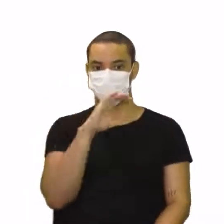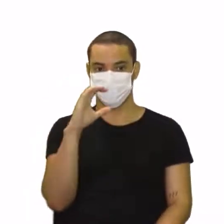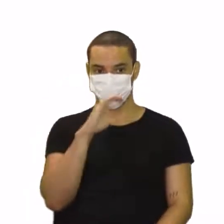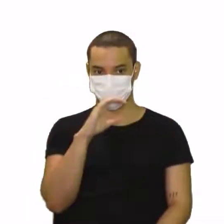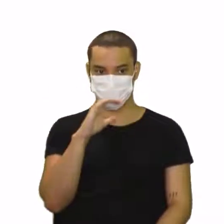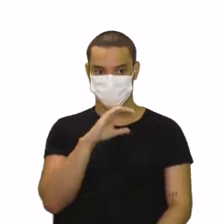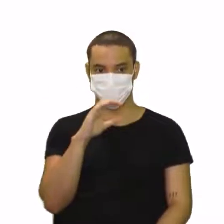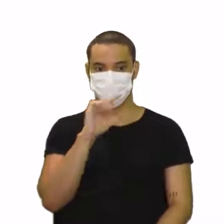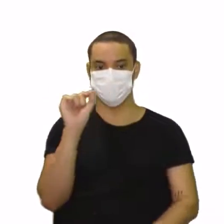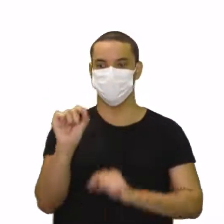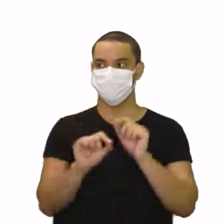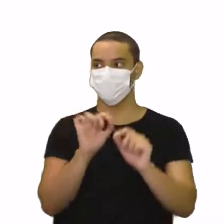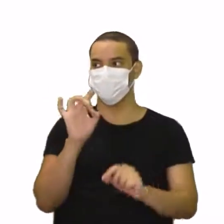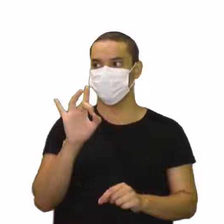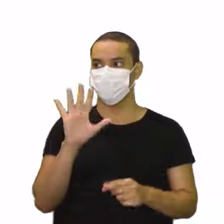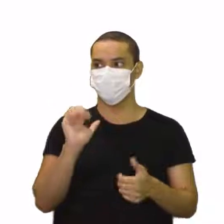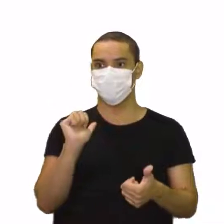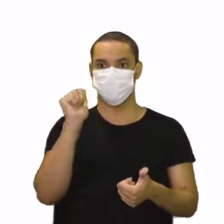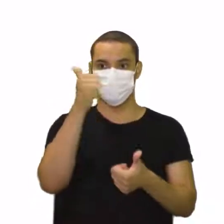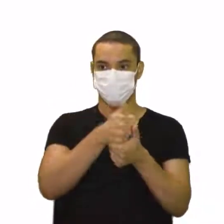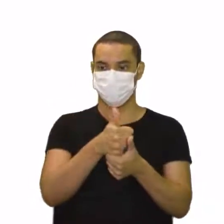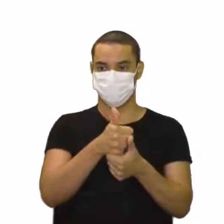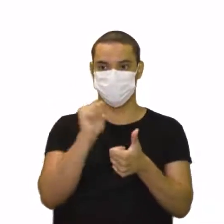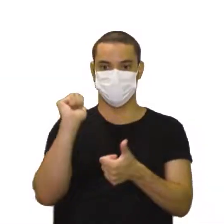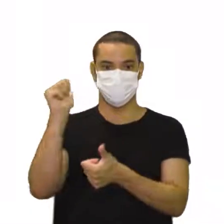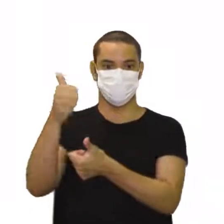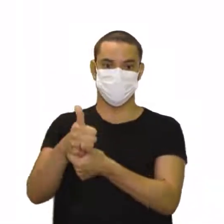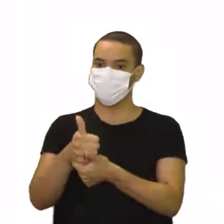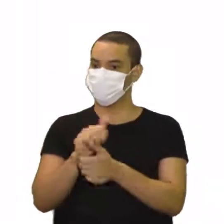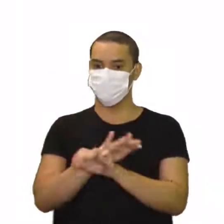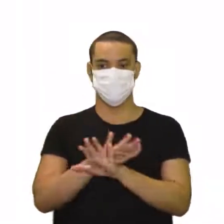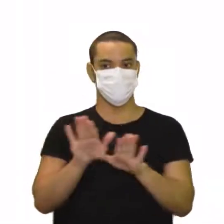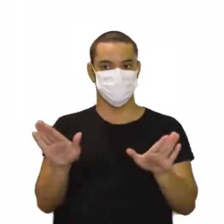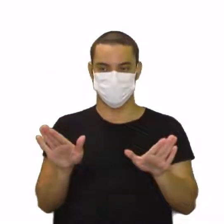velocidade, só é substituir, gente. Substituir,